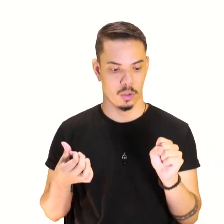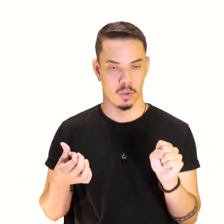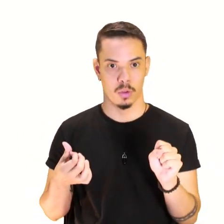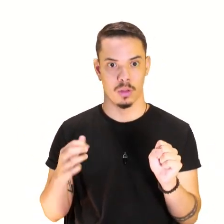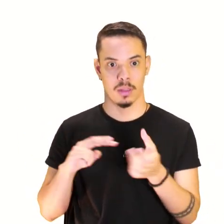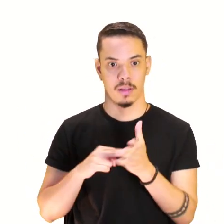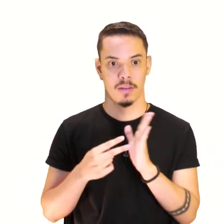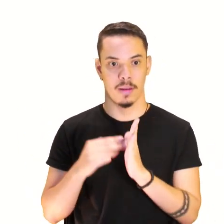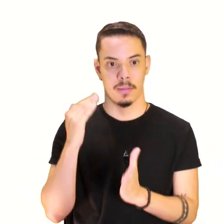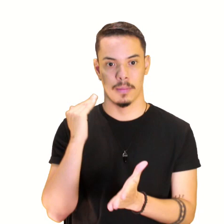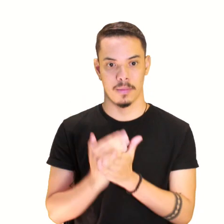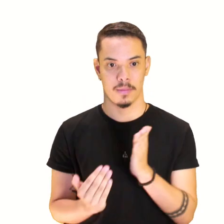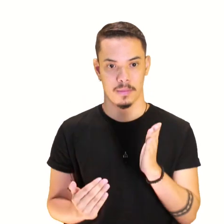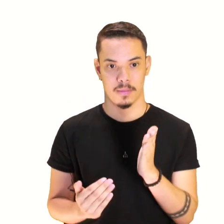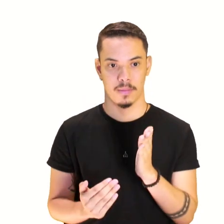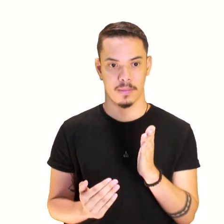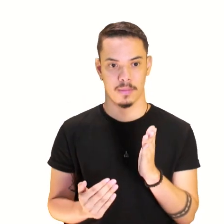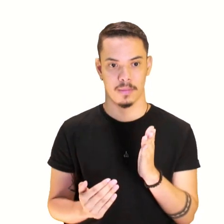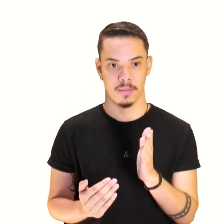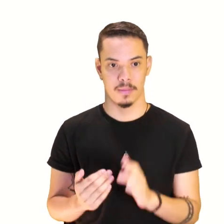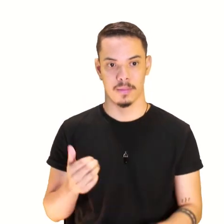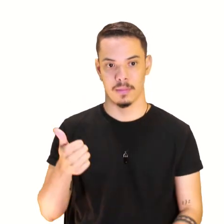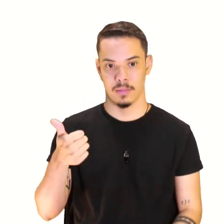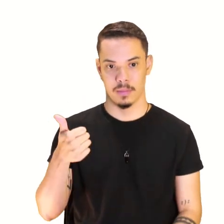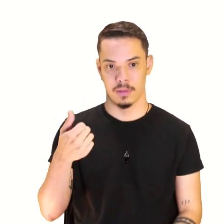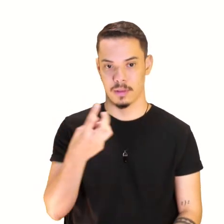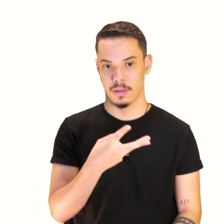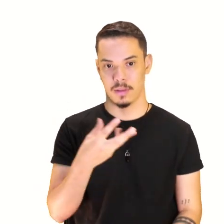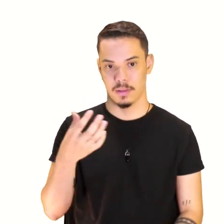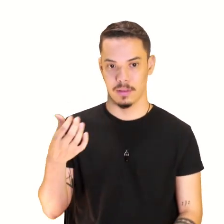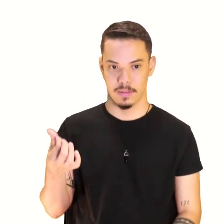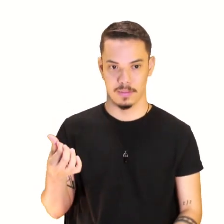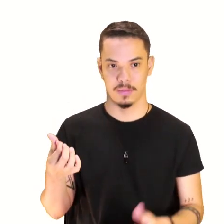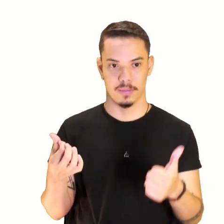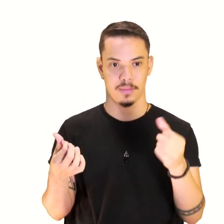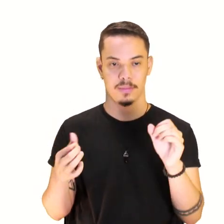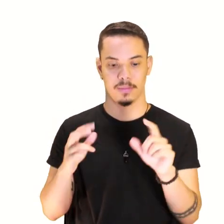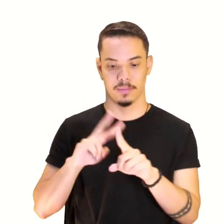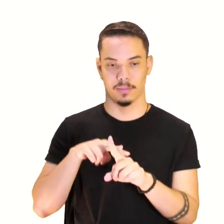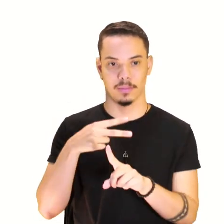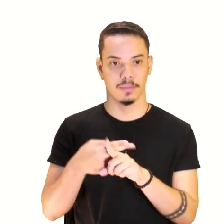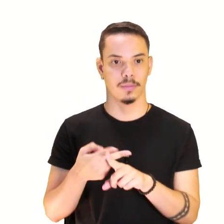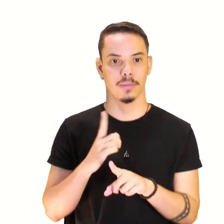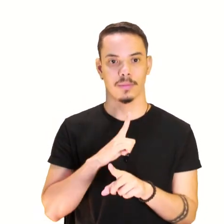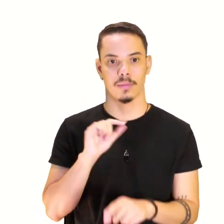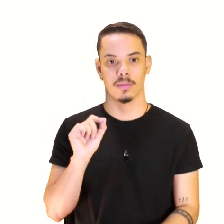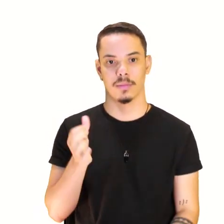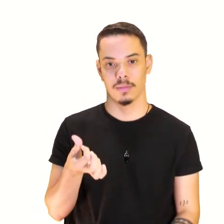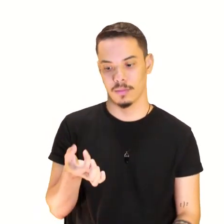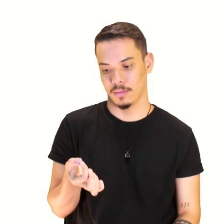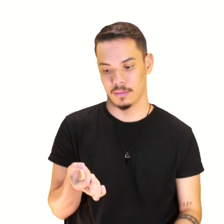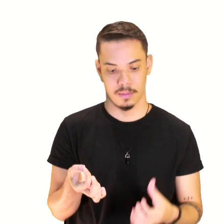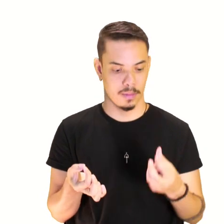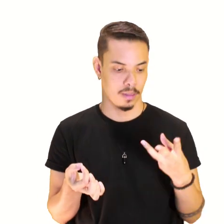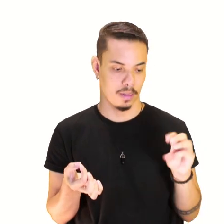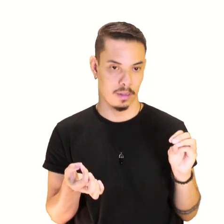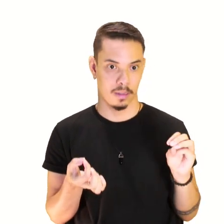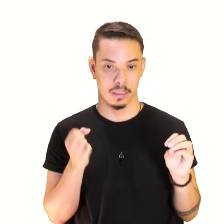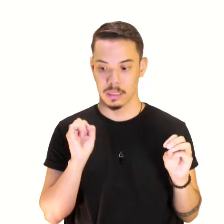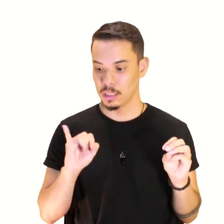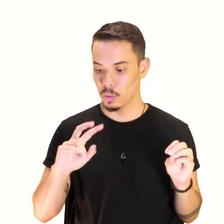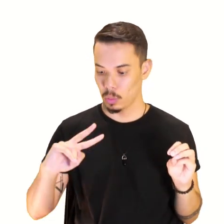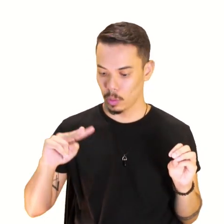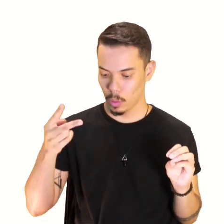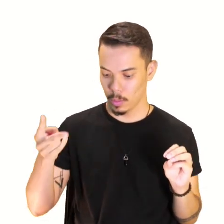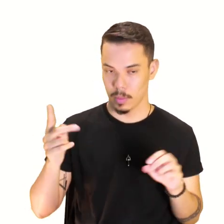a metade. Ah, o 36 é do 18? É o dobro. dobro, né? Então aqui no lugar do 30 vai ter? 60, né? Se é o dobro... Ah,